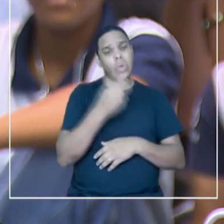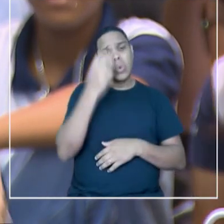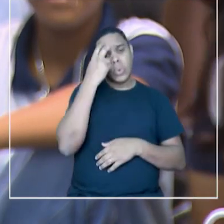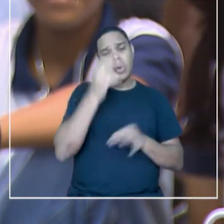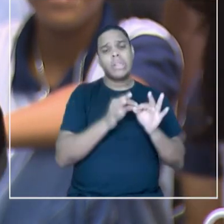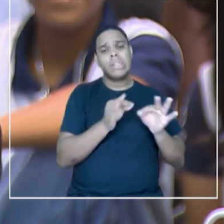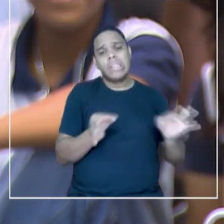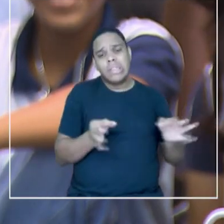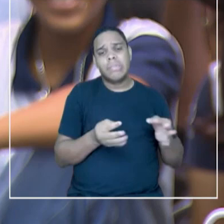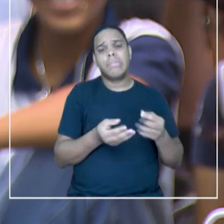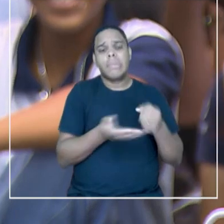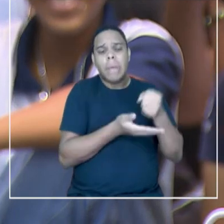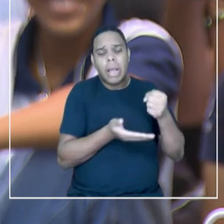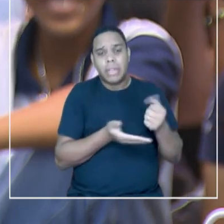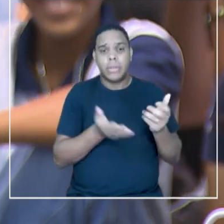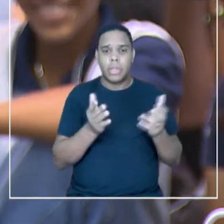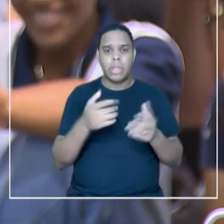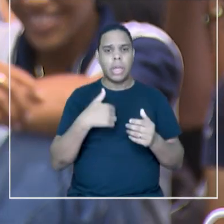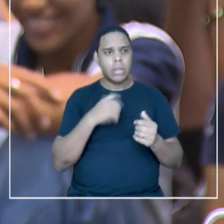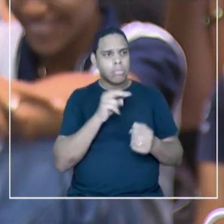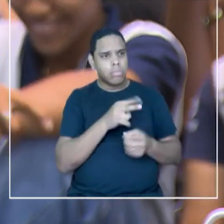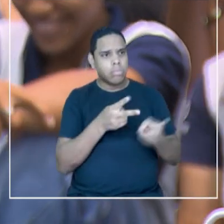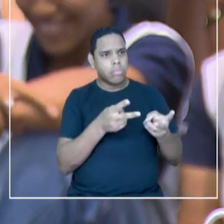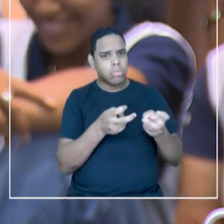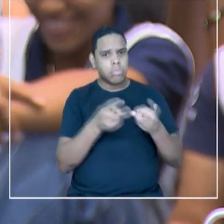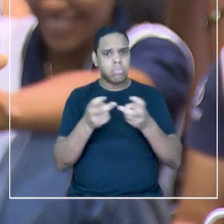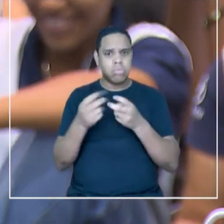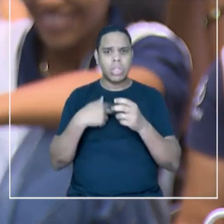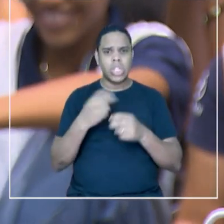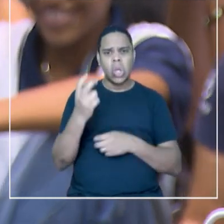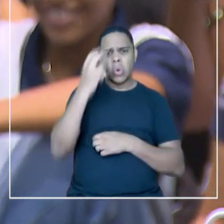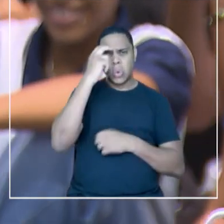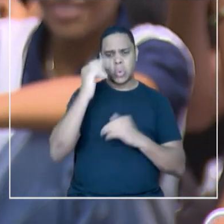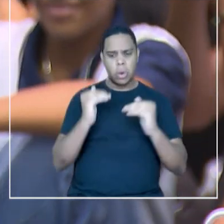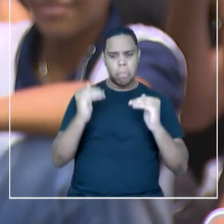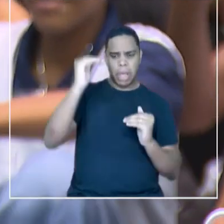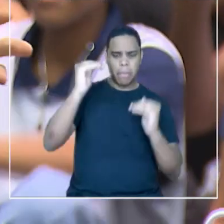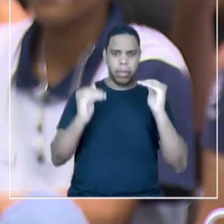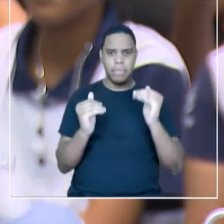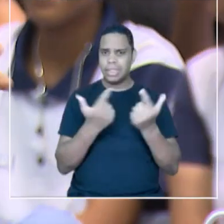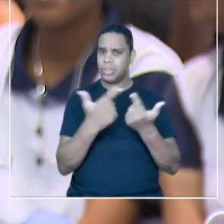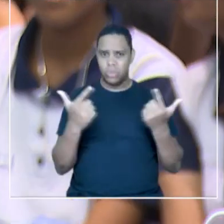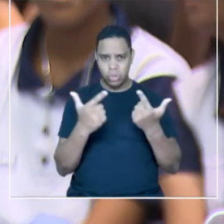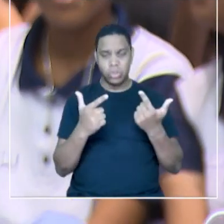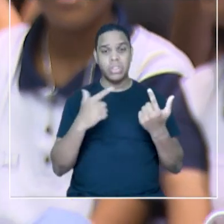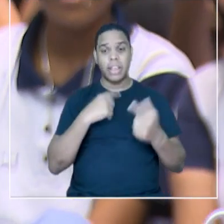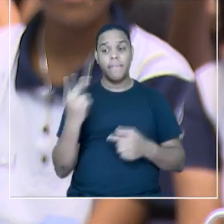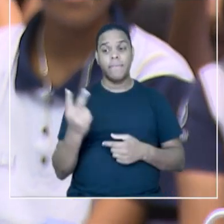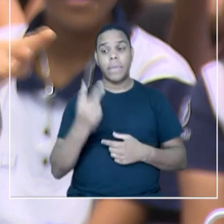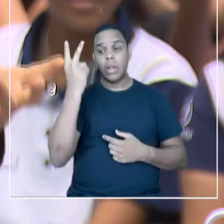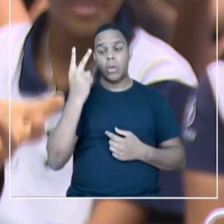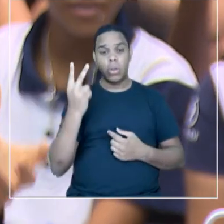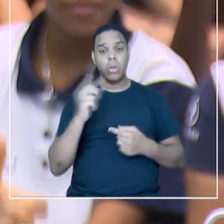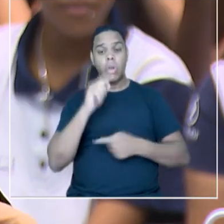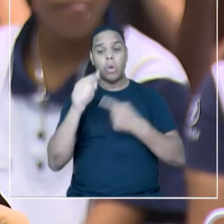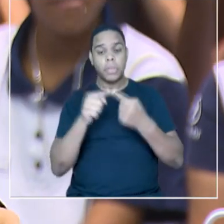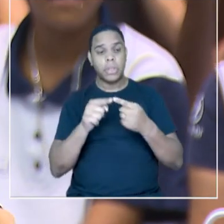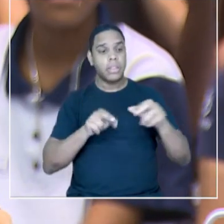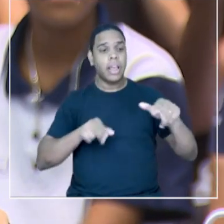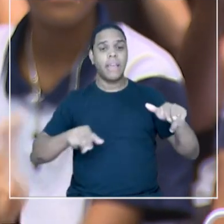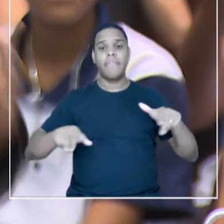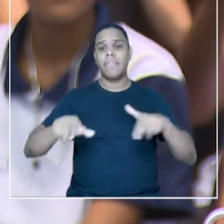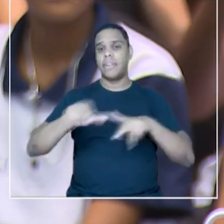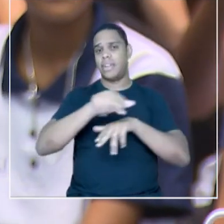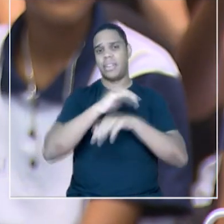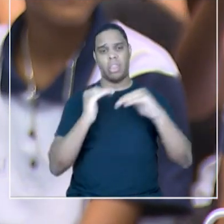E chegou naquele momento ali, eu percebi que não tem cultura mais ou menos desenvolvida, que existem valores e objetivos diferentes.